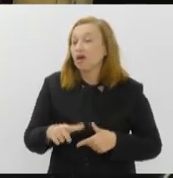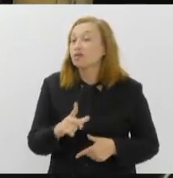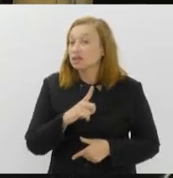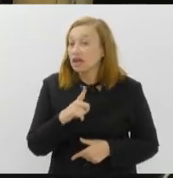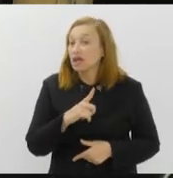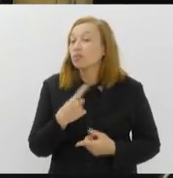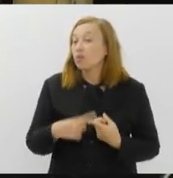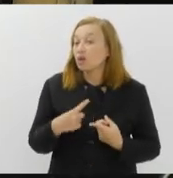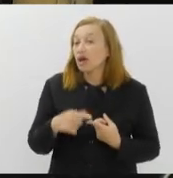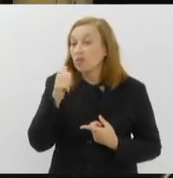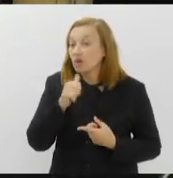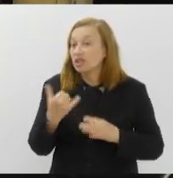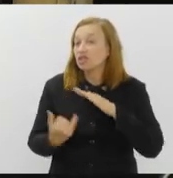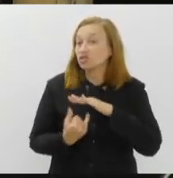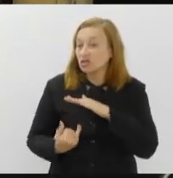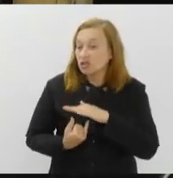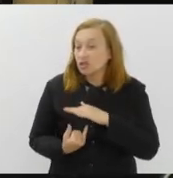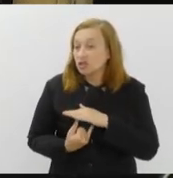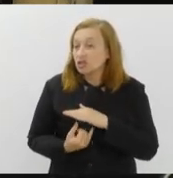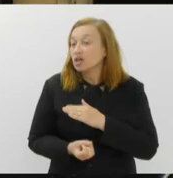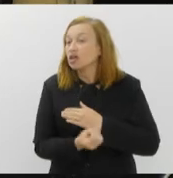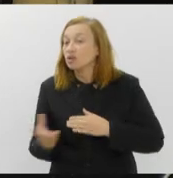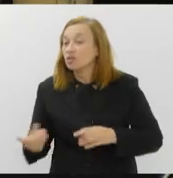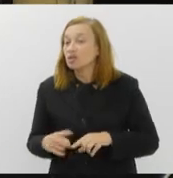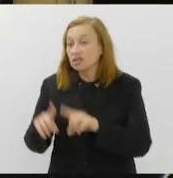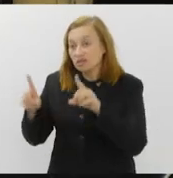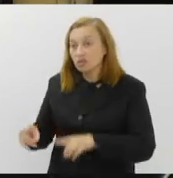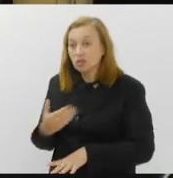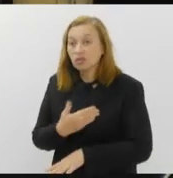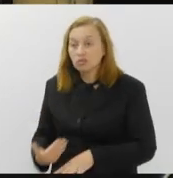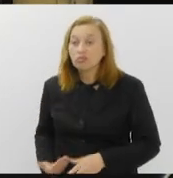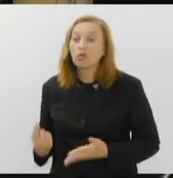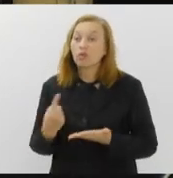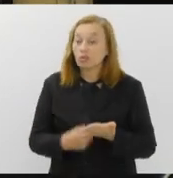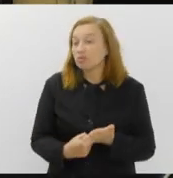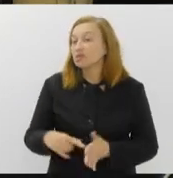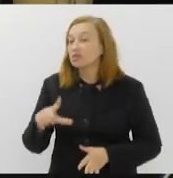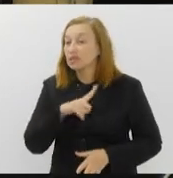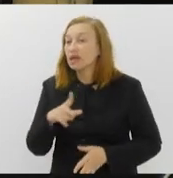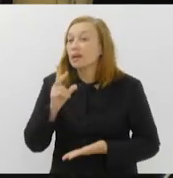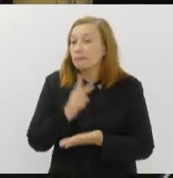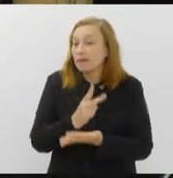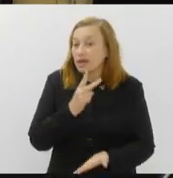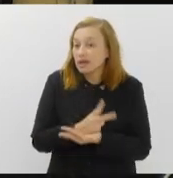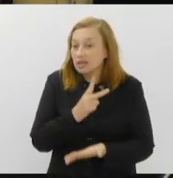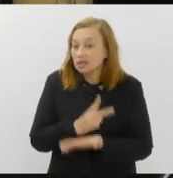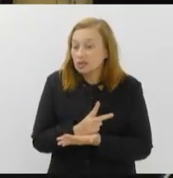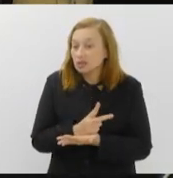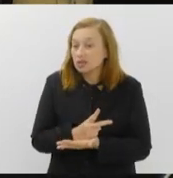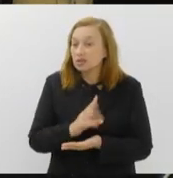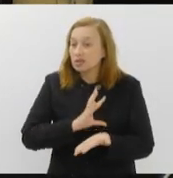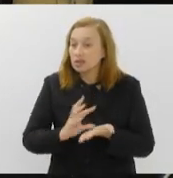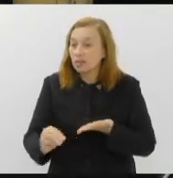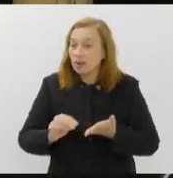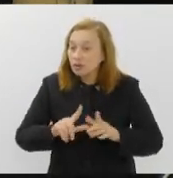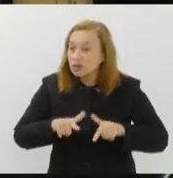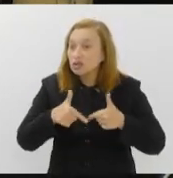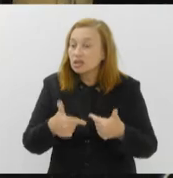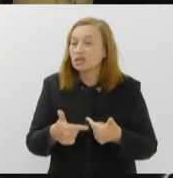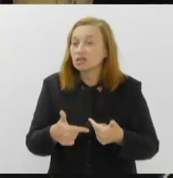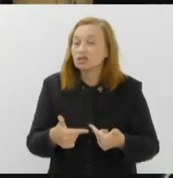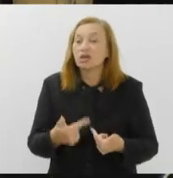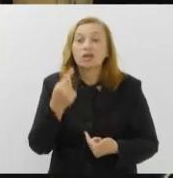as mulheres da nossa instituição, enquanto servidoras públicas, têm esse compromisso mesmo de levar essa pauta adiante e